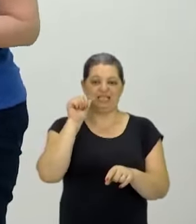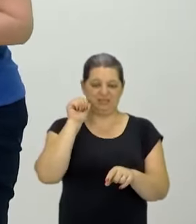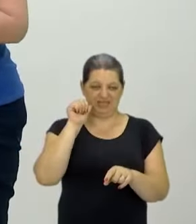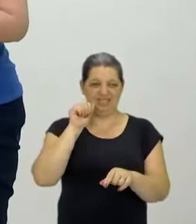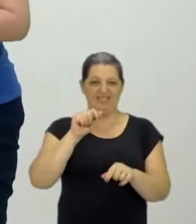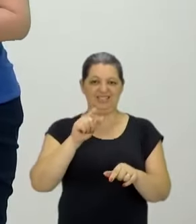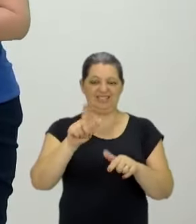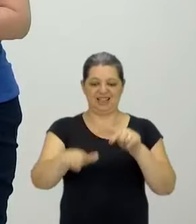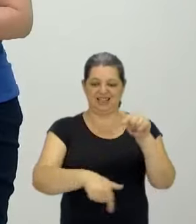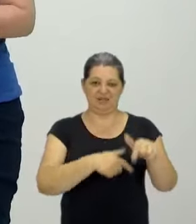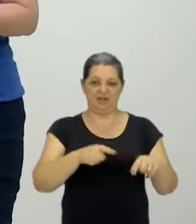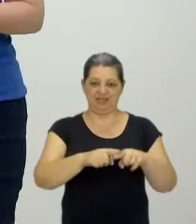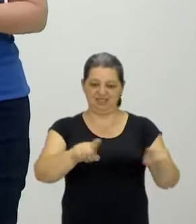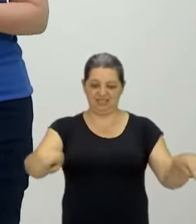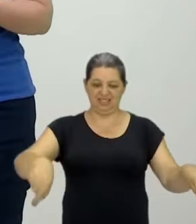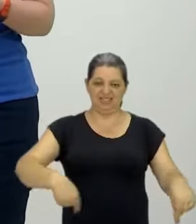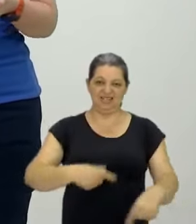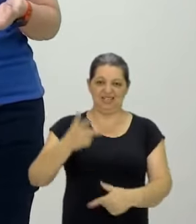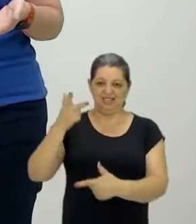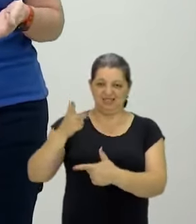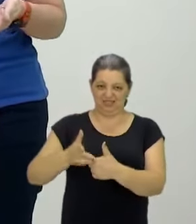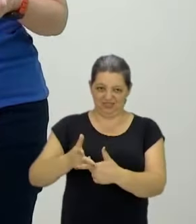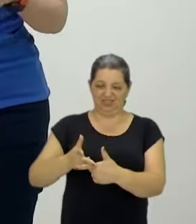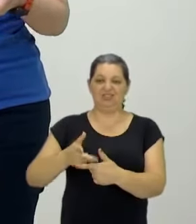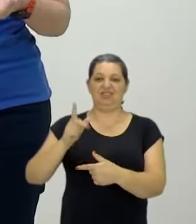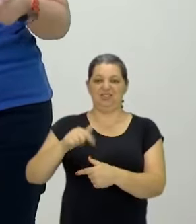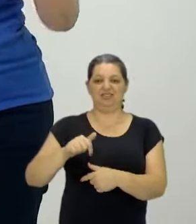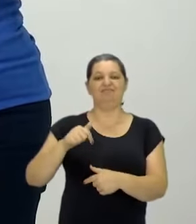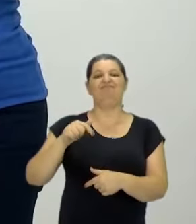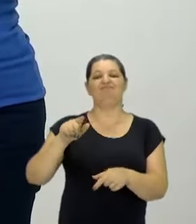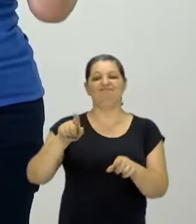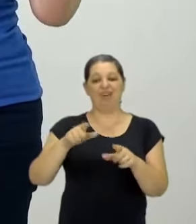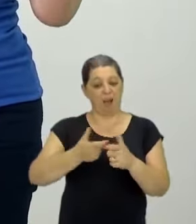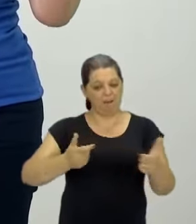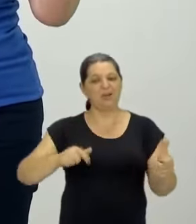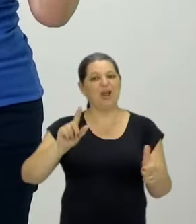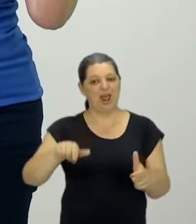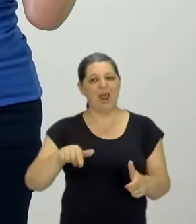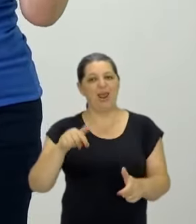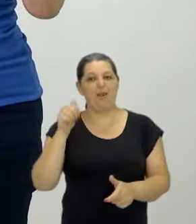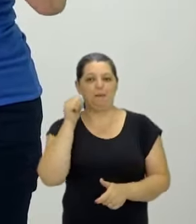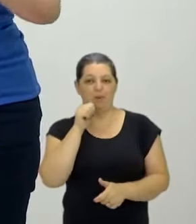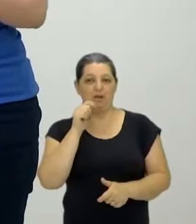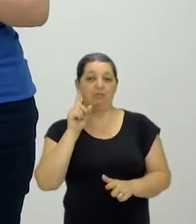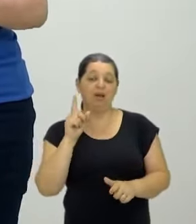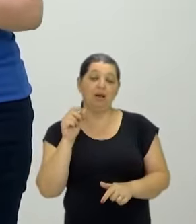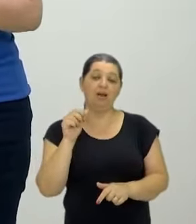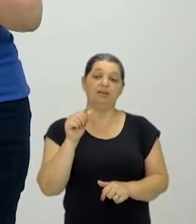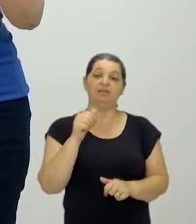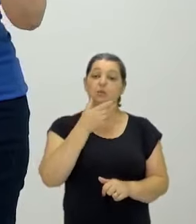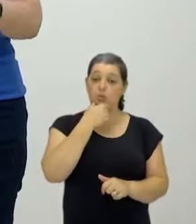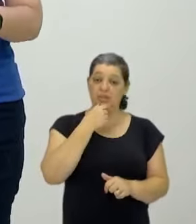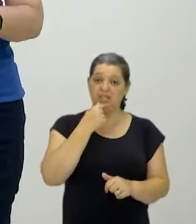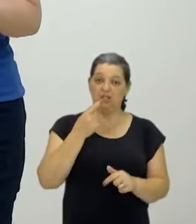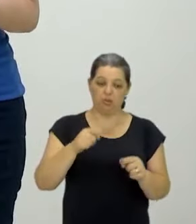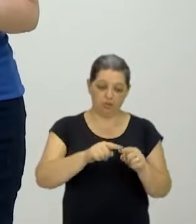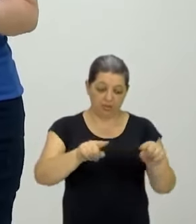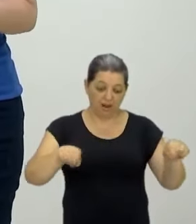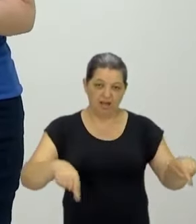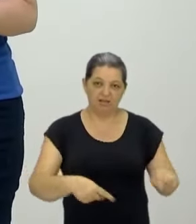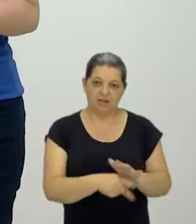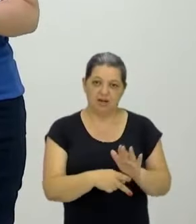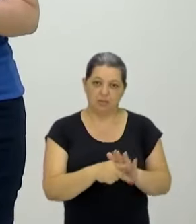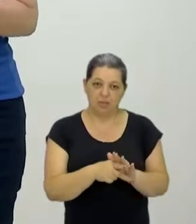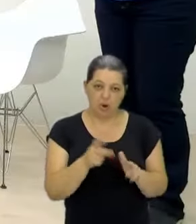são todas mulheres, isso, né? Então é um universo incrível. Os meninos ficam no estúdio, mas aqui dentro, né,